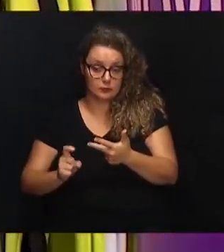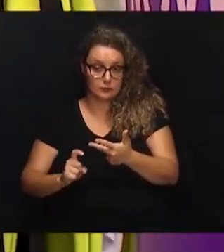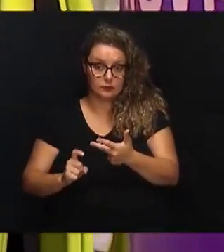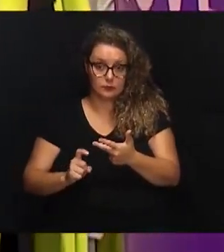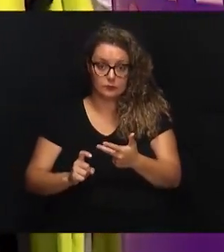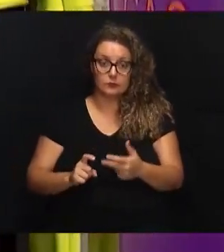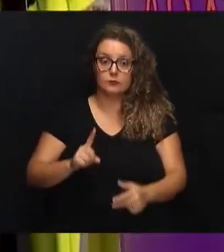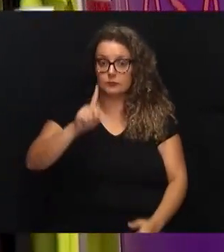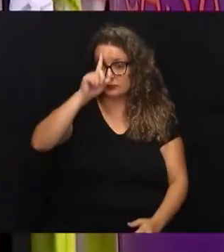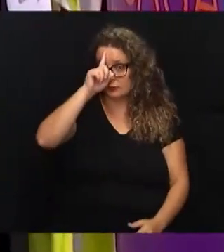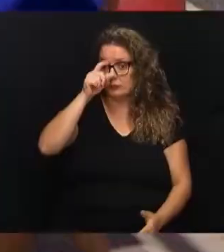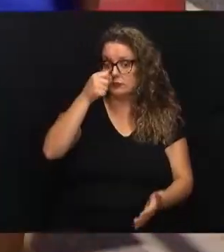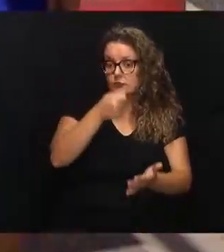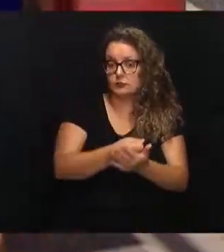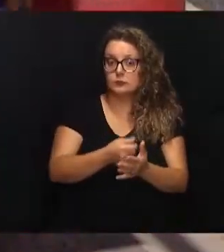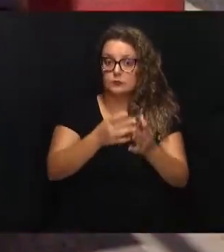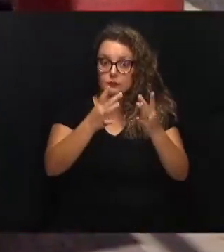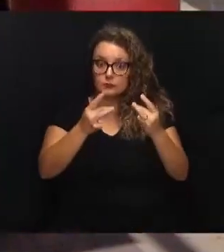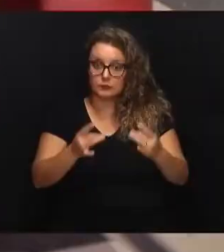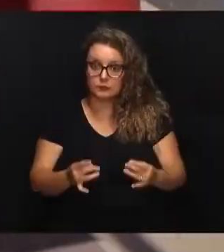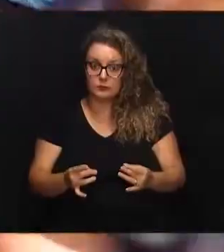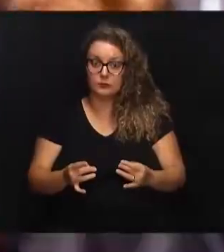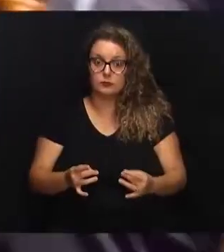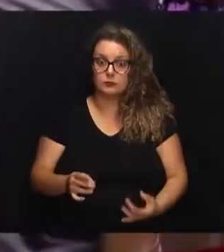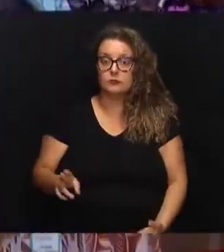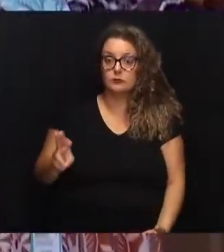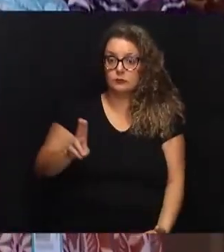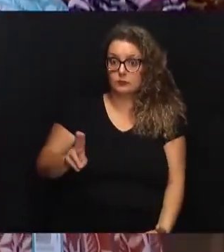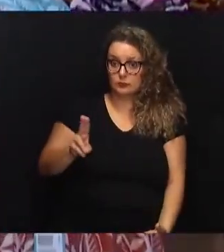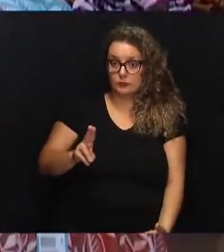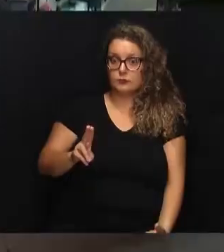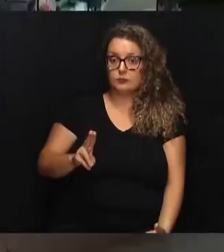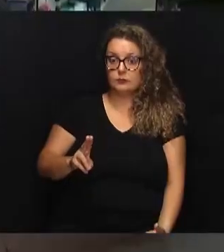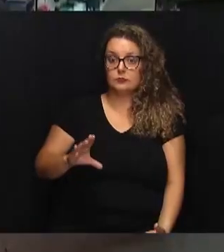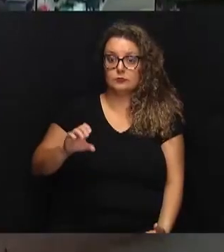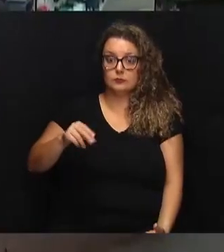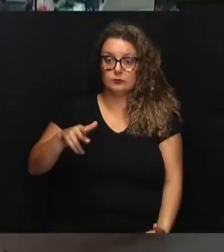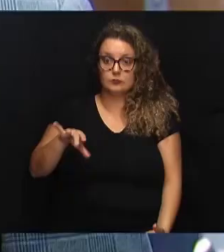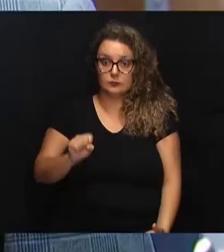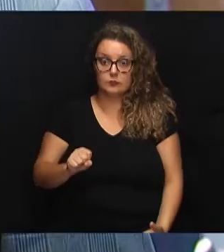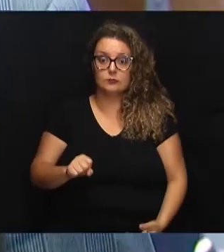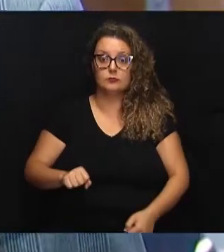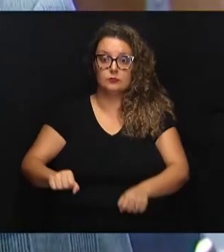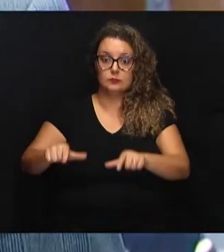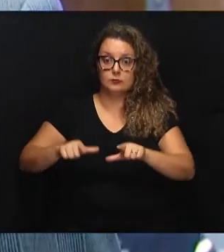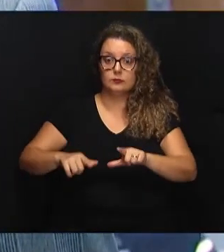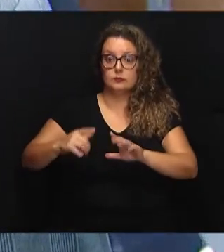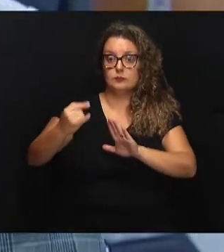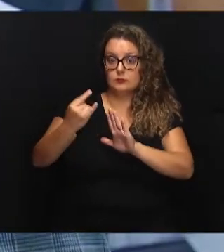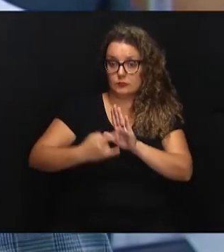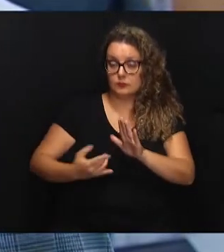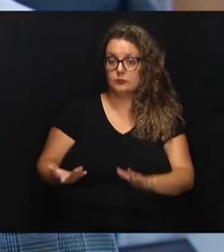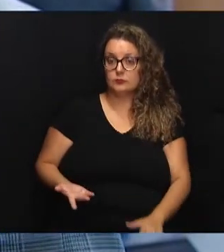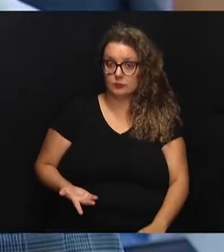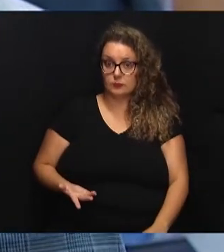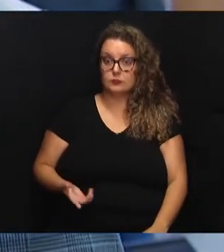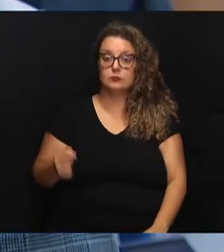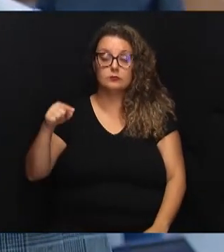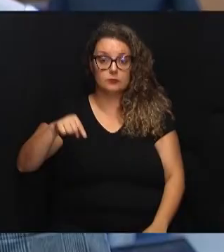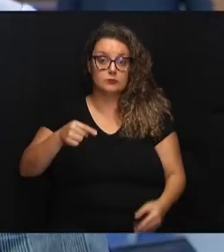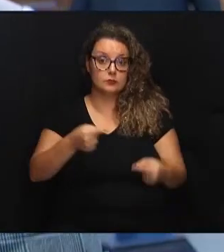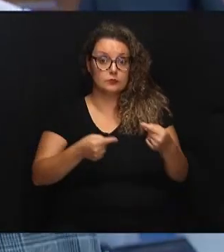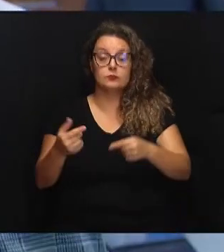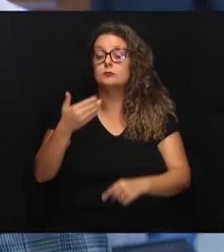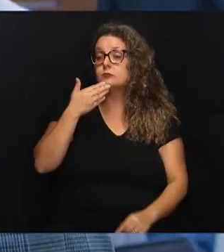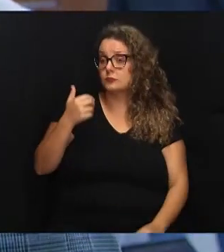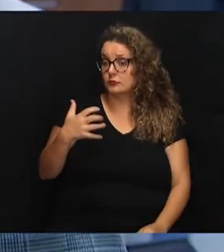vai definir as diretrizes de implementação e concessão da certificação. Lá eles poderão discutir a melhor